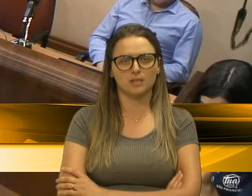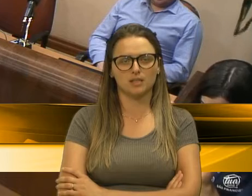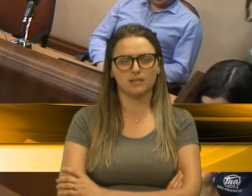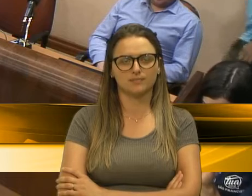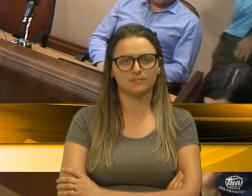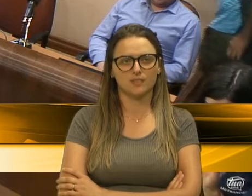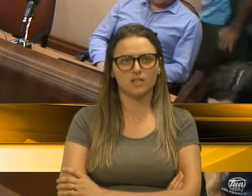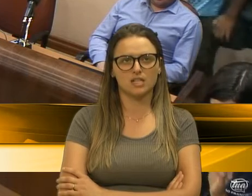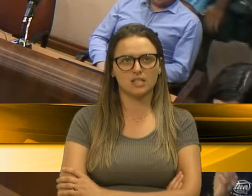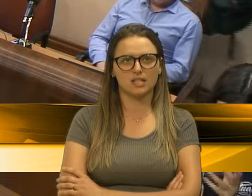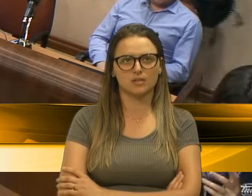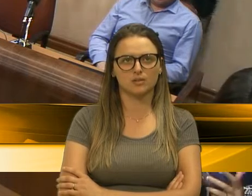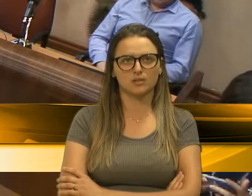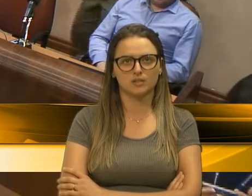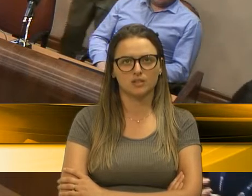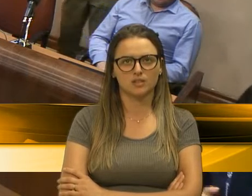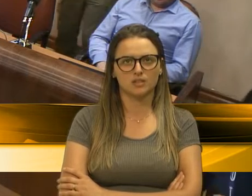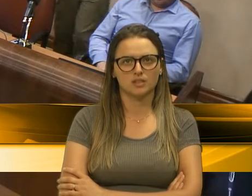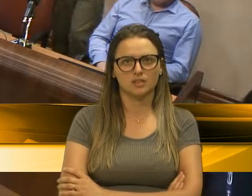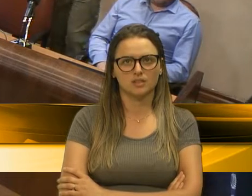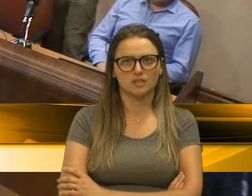Valor.